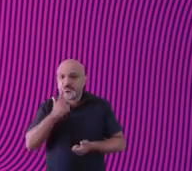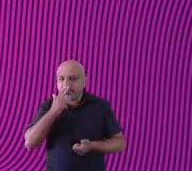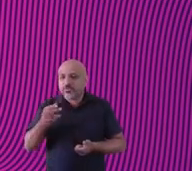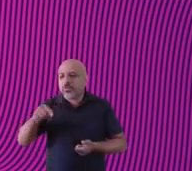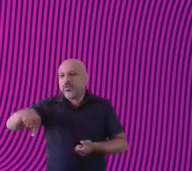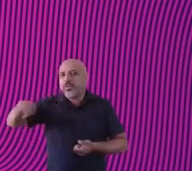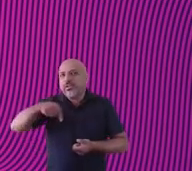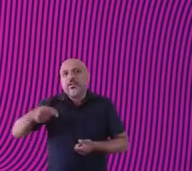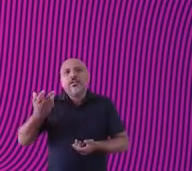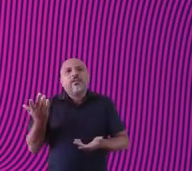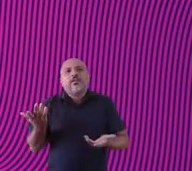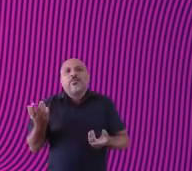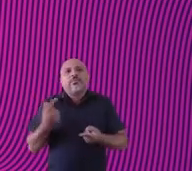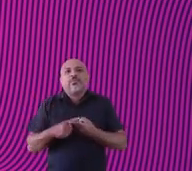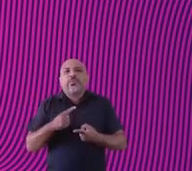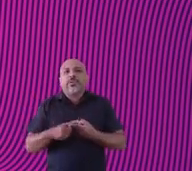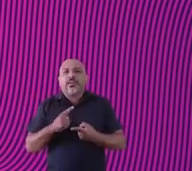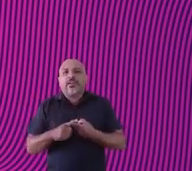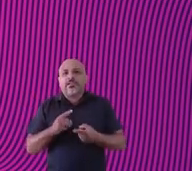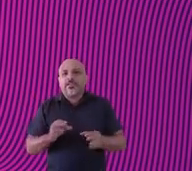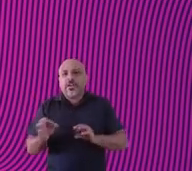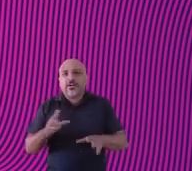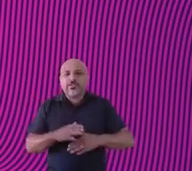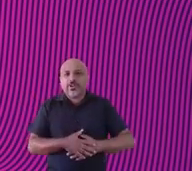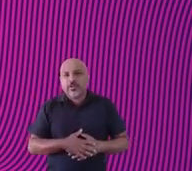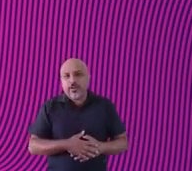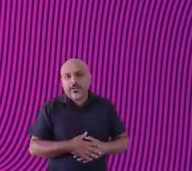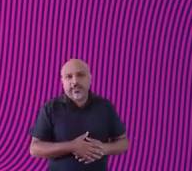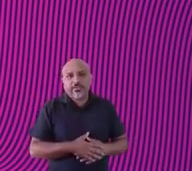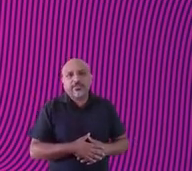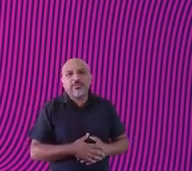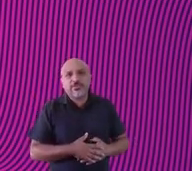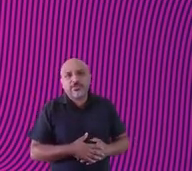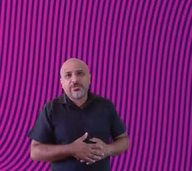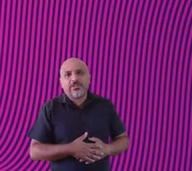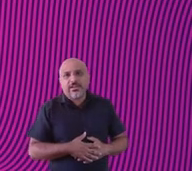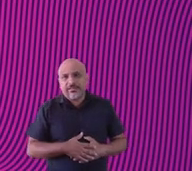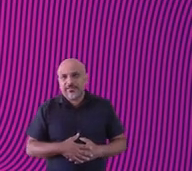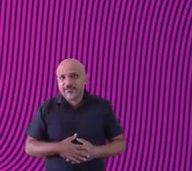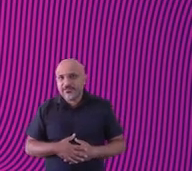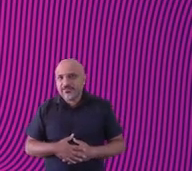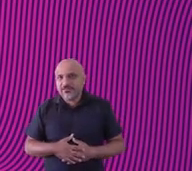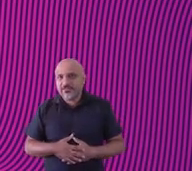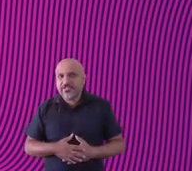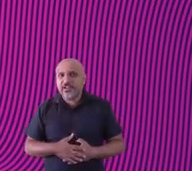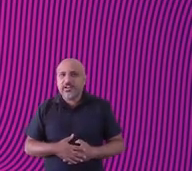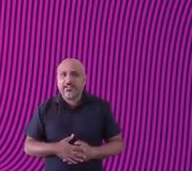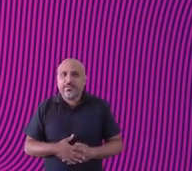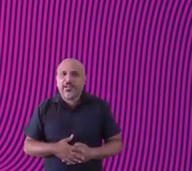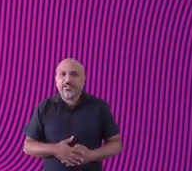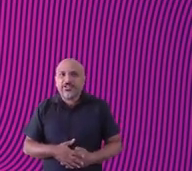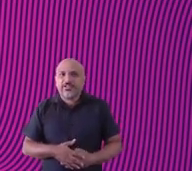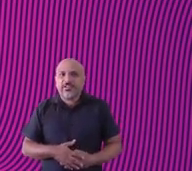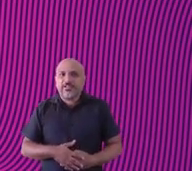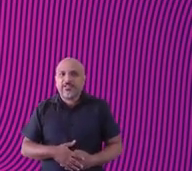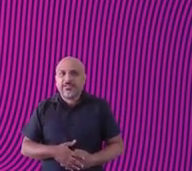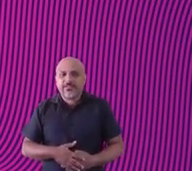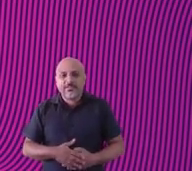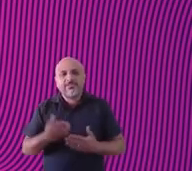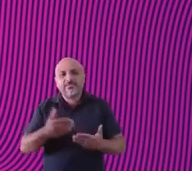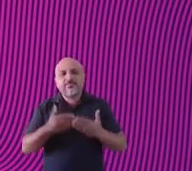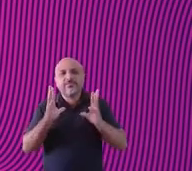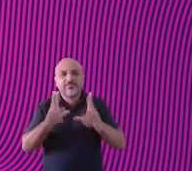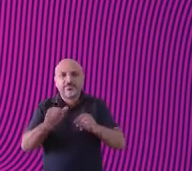as três classes de drogas na primeira linha no máximo na segunda né então daratumumab ou